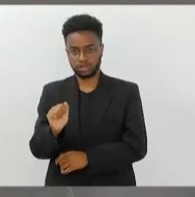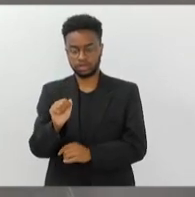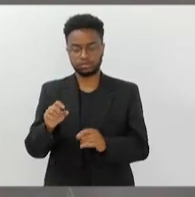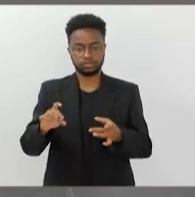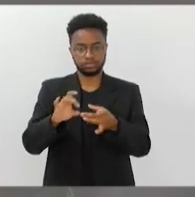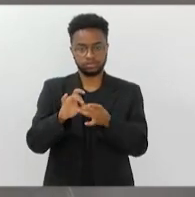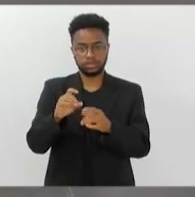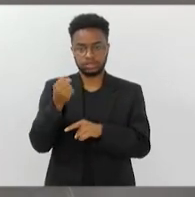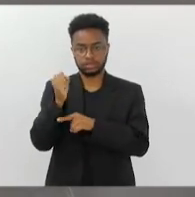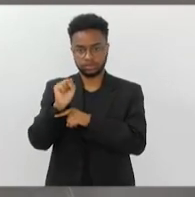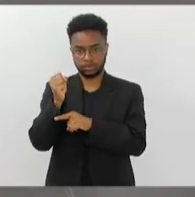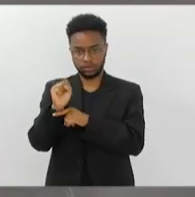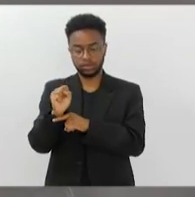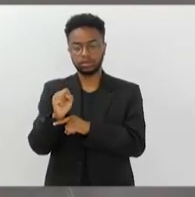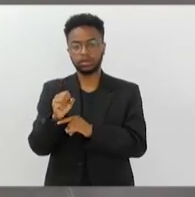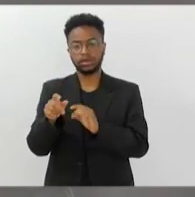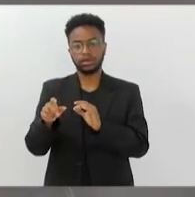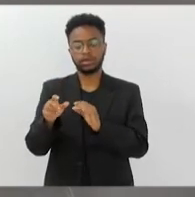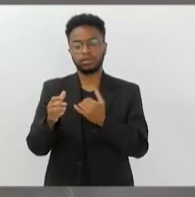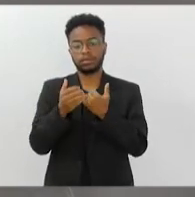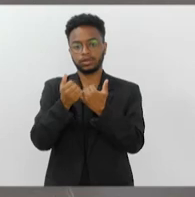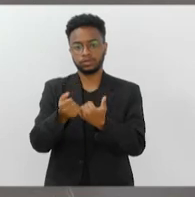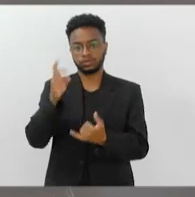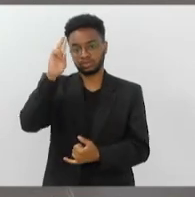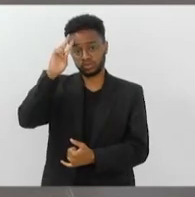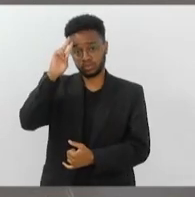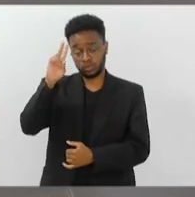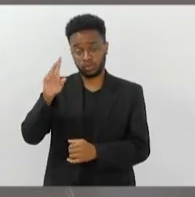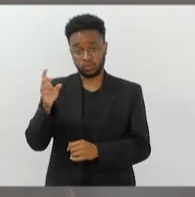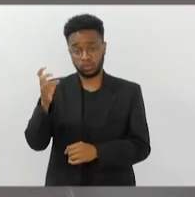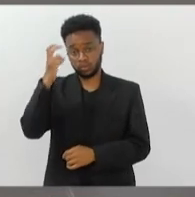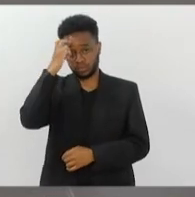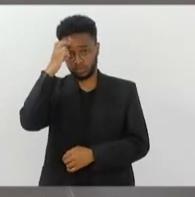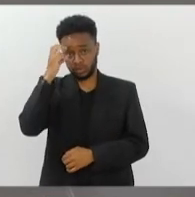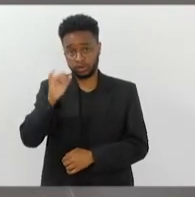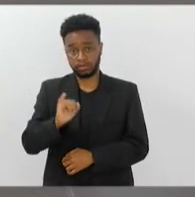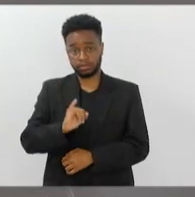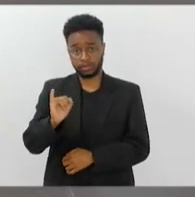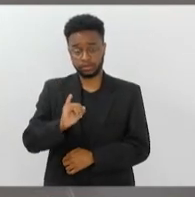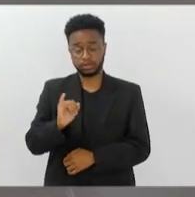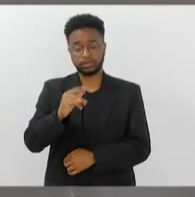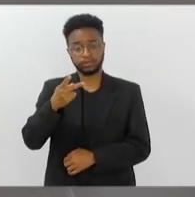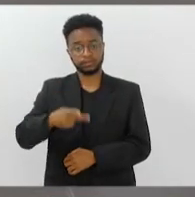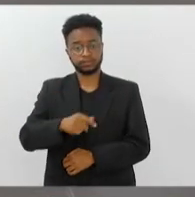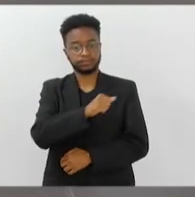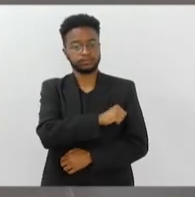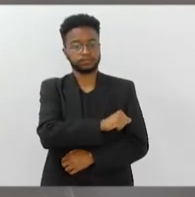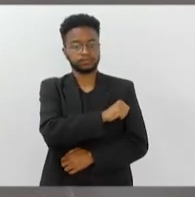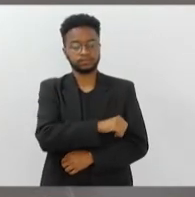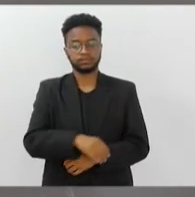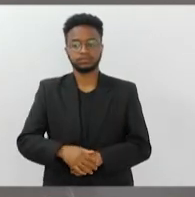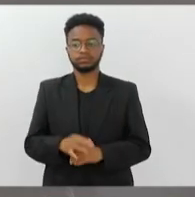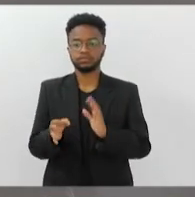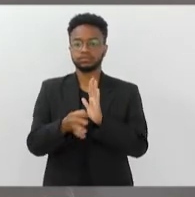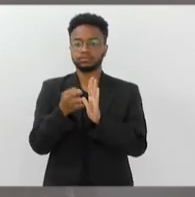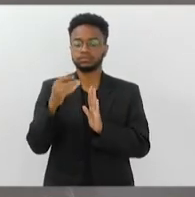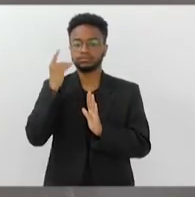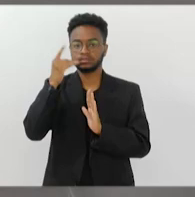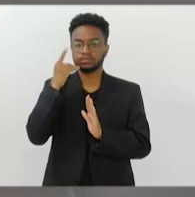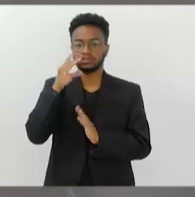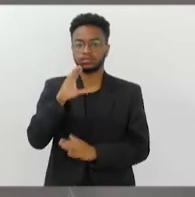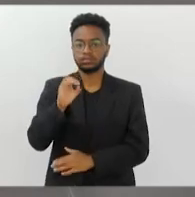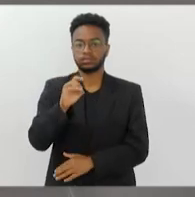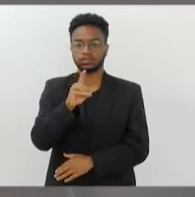Saquarema, patrimônio histórico, cultural, de natureza imaterial do Estado do Rio de Janeiro. Parecer, deputado